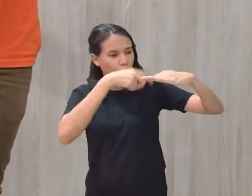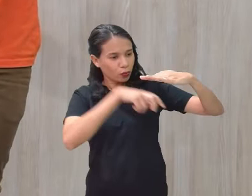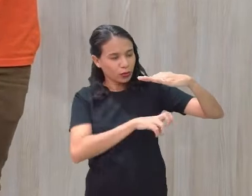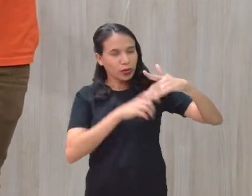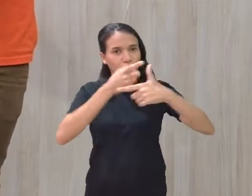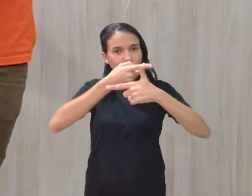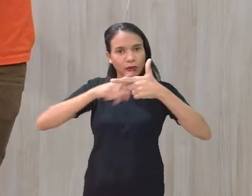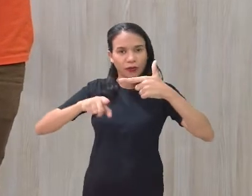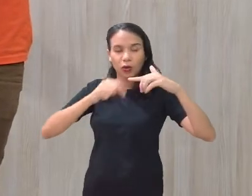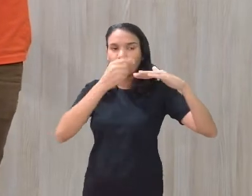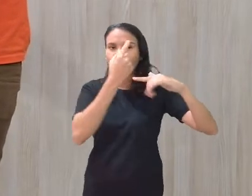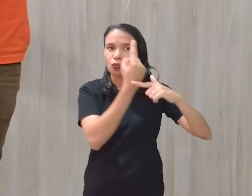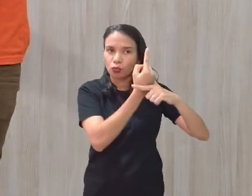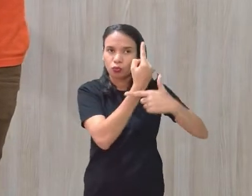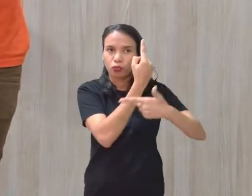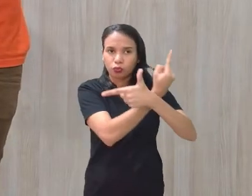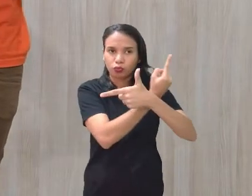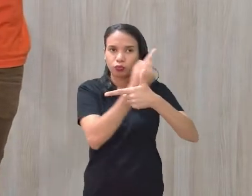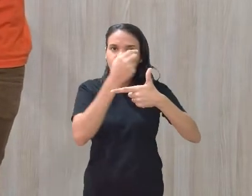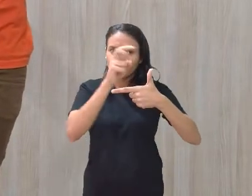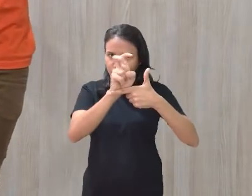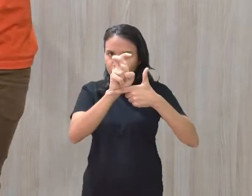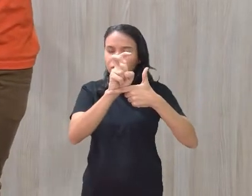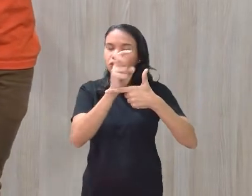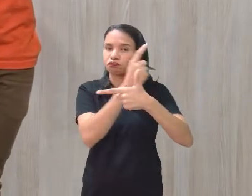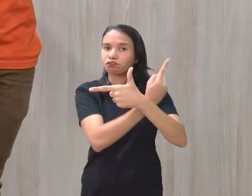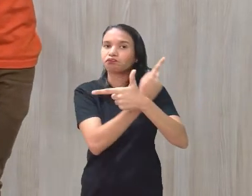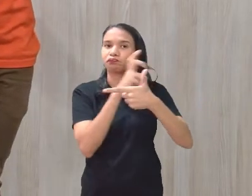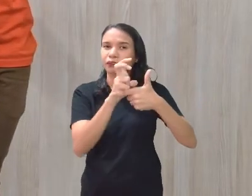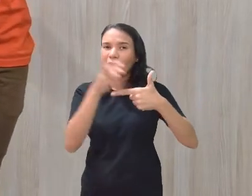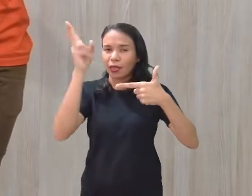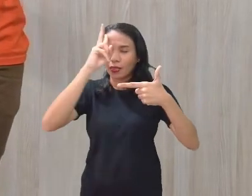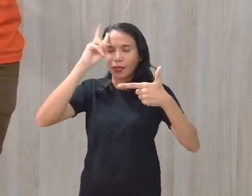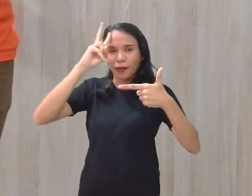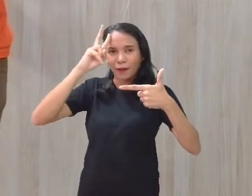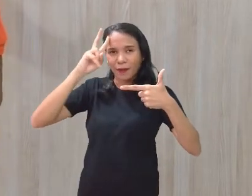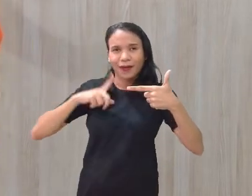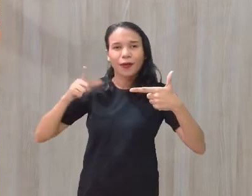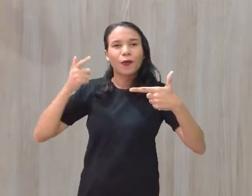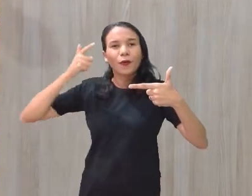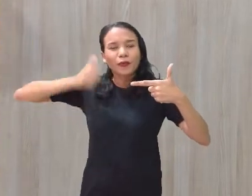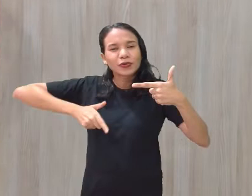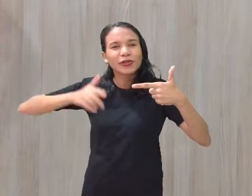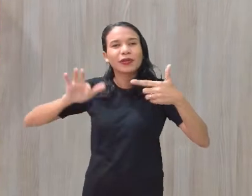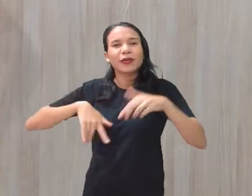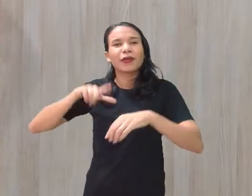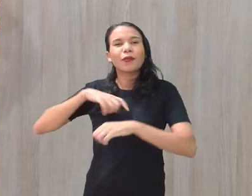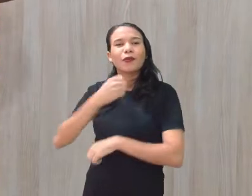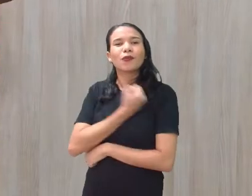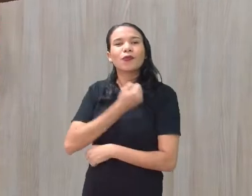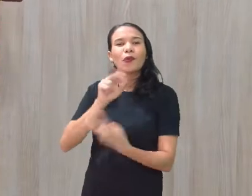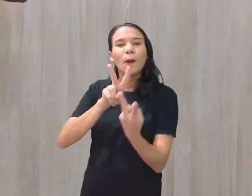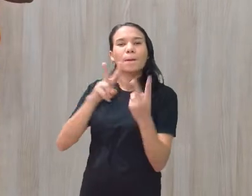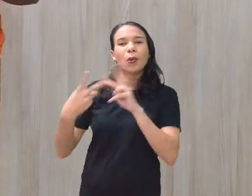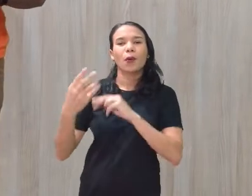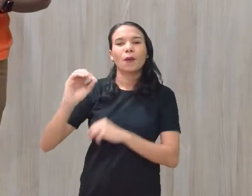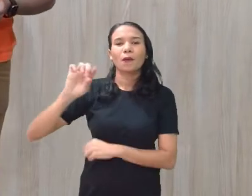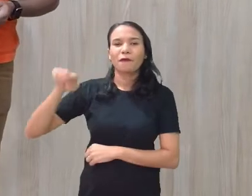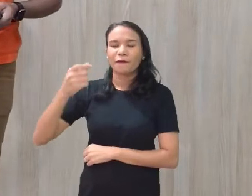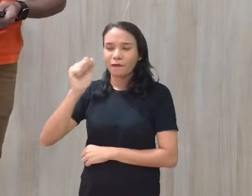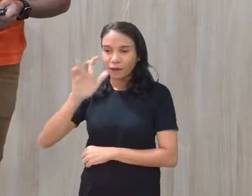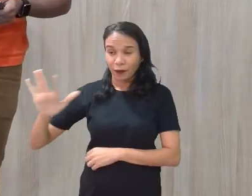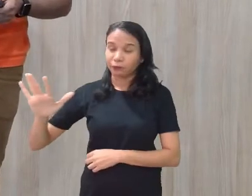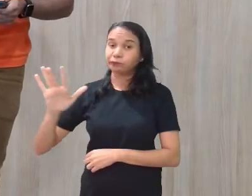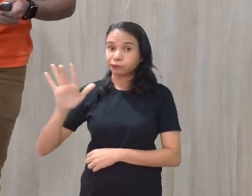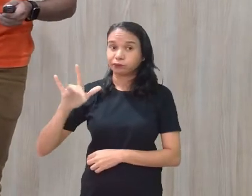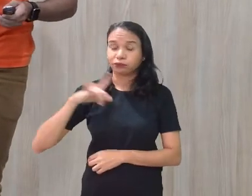o 1 pelo 5. Primeira forma de encontrar um número, transformar uma fração em um número decimal.